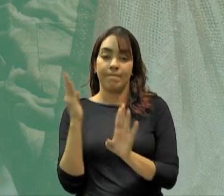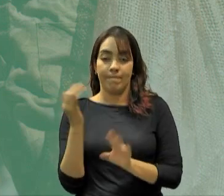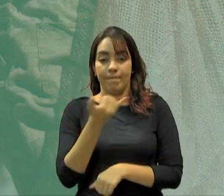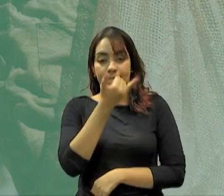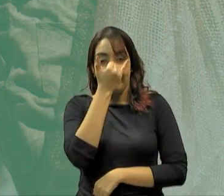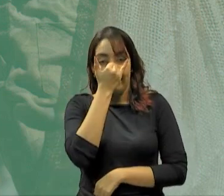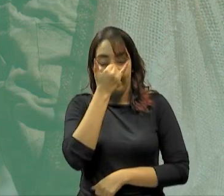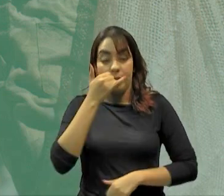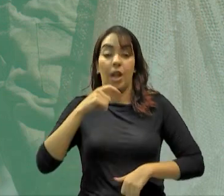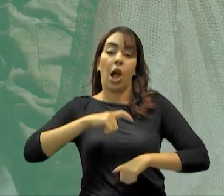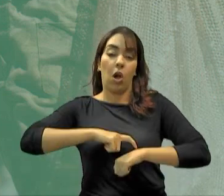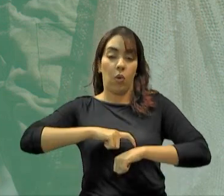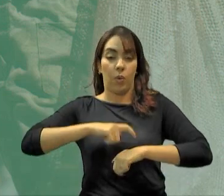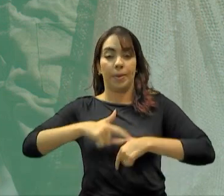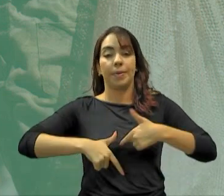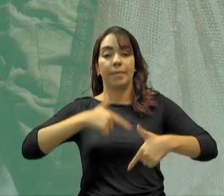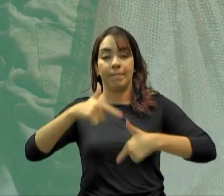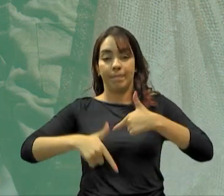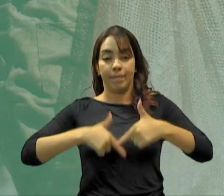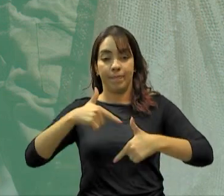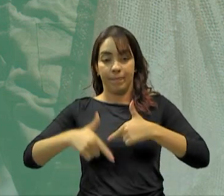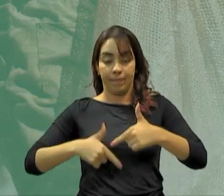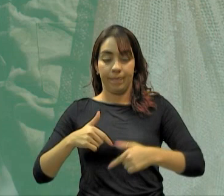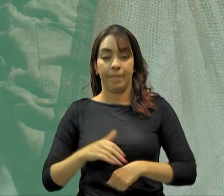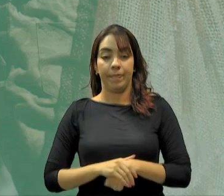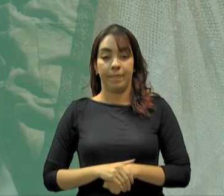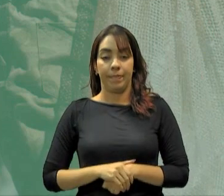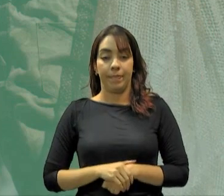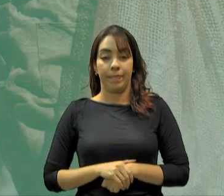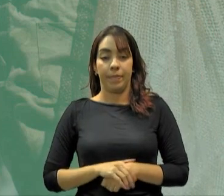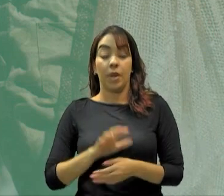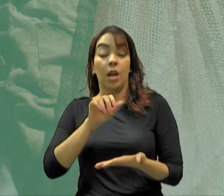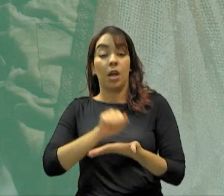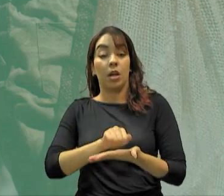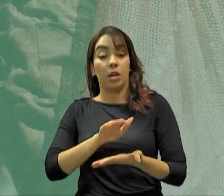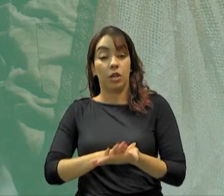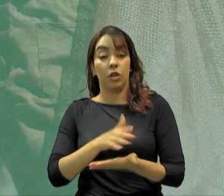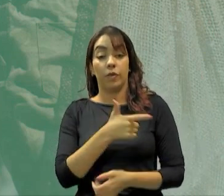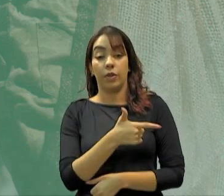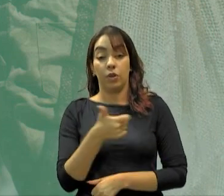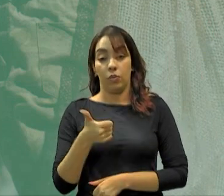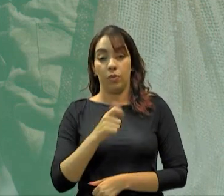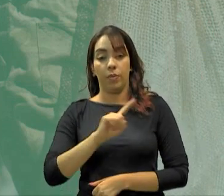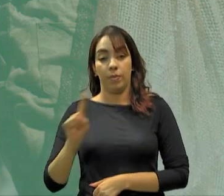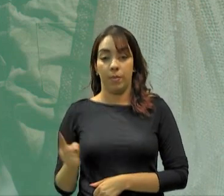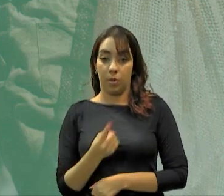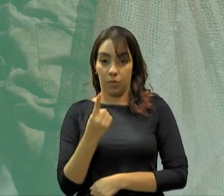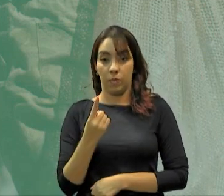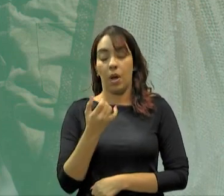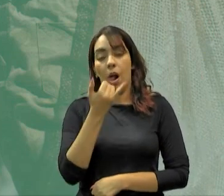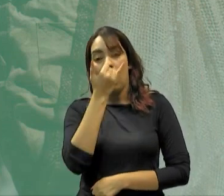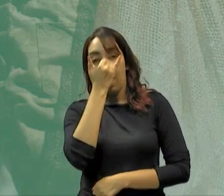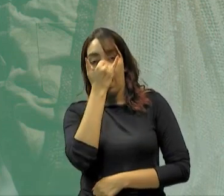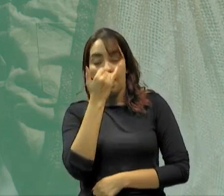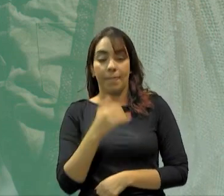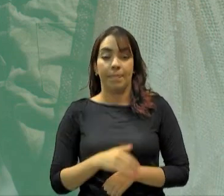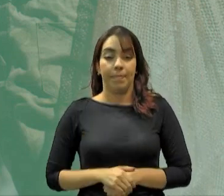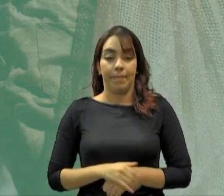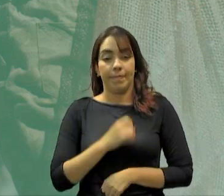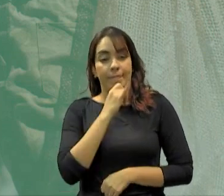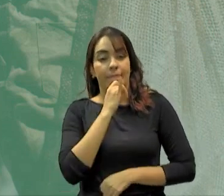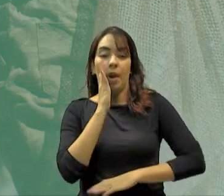foram registrados 21.000 acidentes de trabalho envolvendo menores de idade somente no ano passado